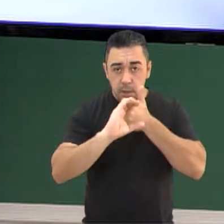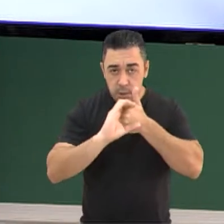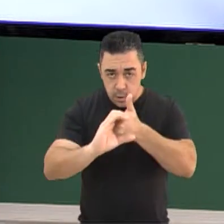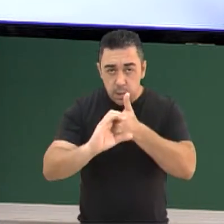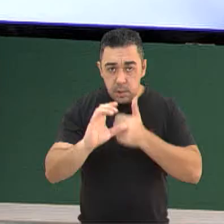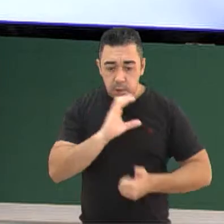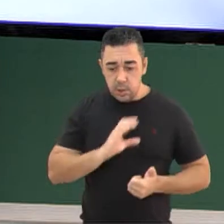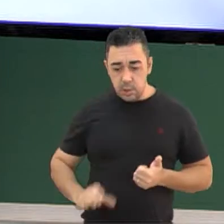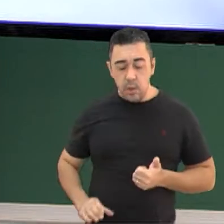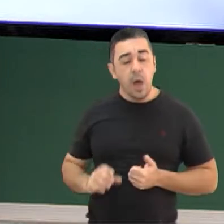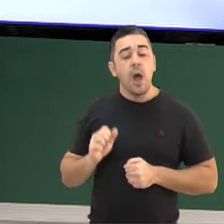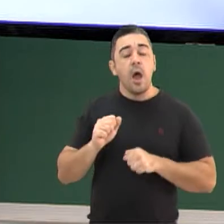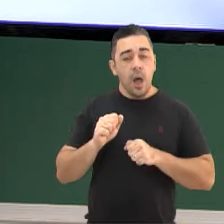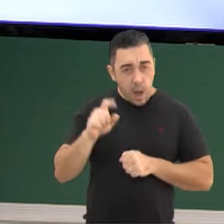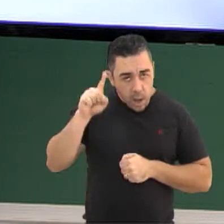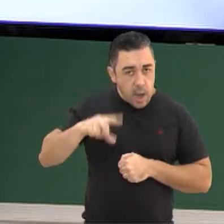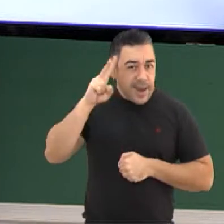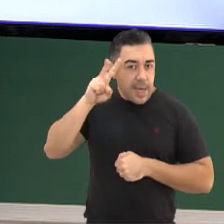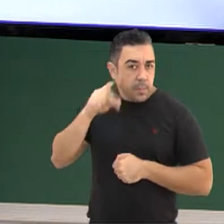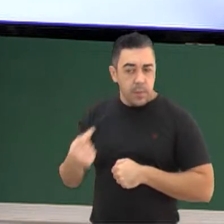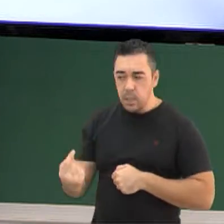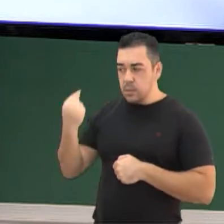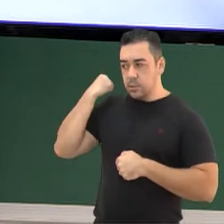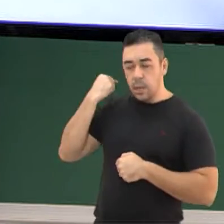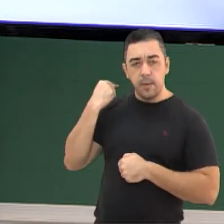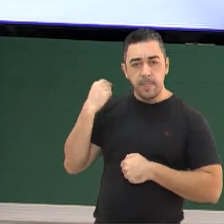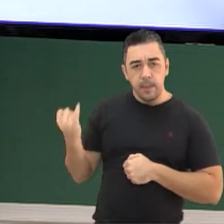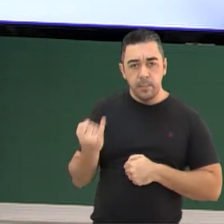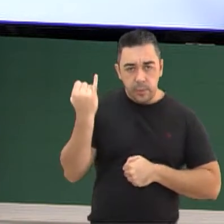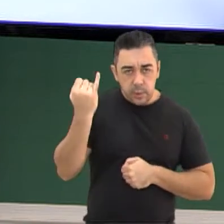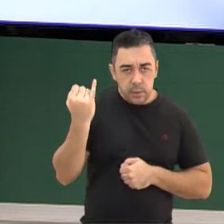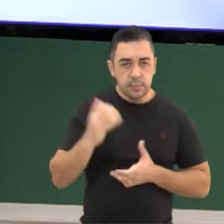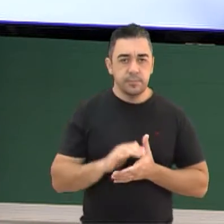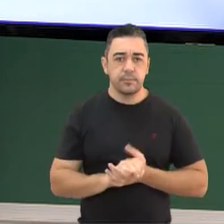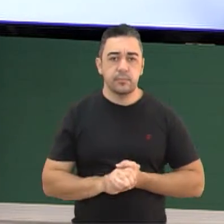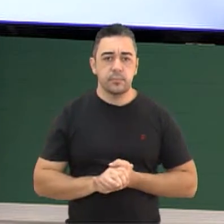rememoração de algo muito importante naquela tradição religiosa.